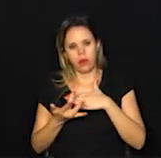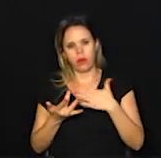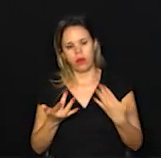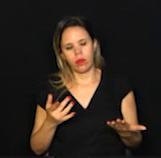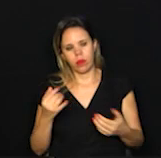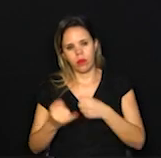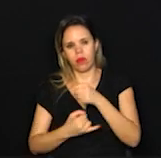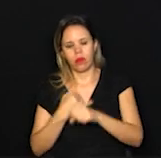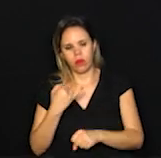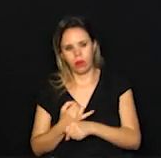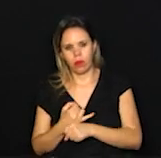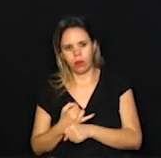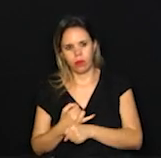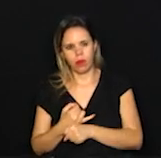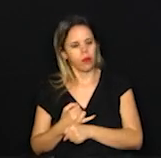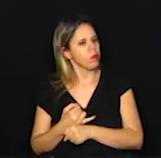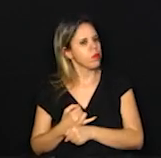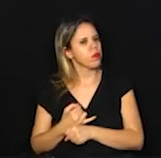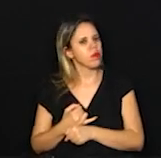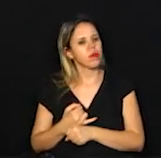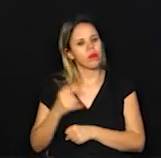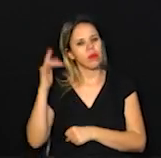tem um site, né,